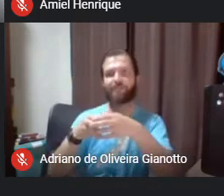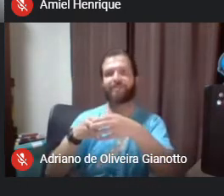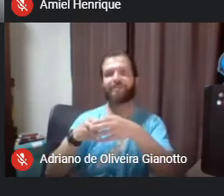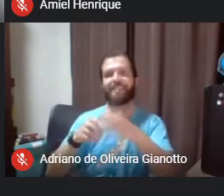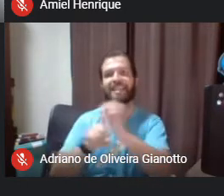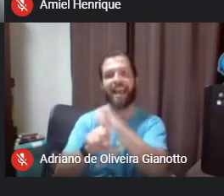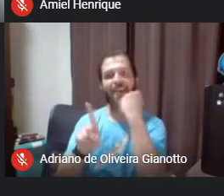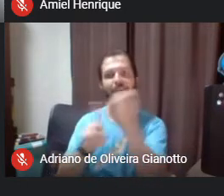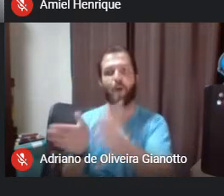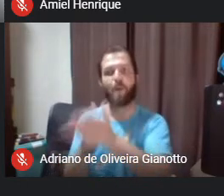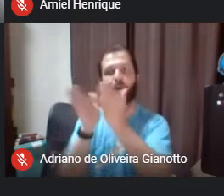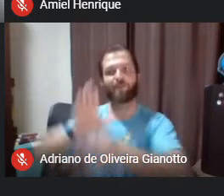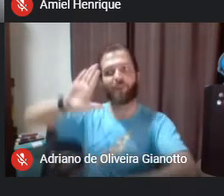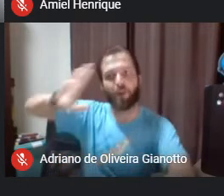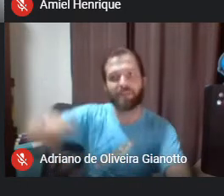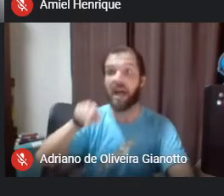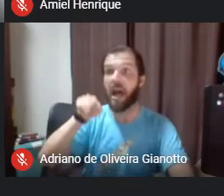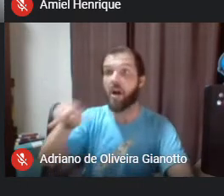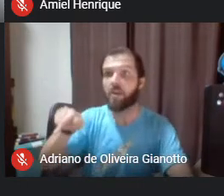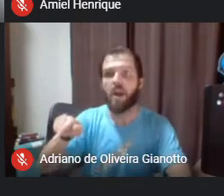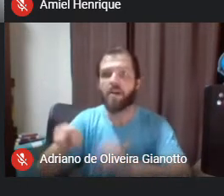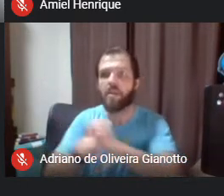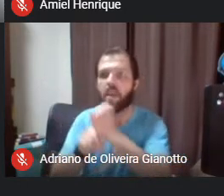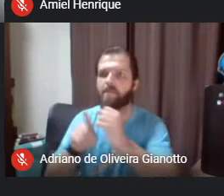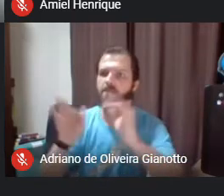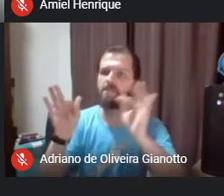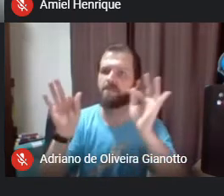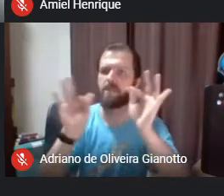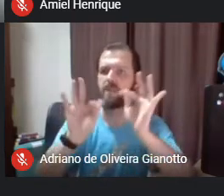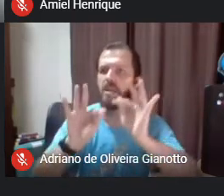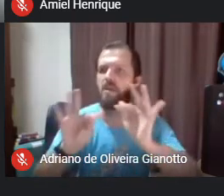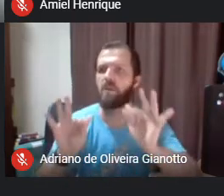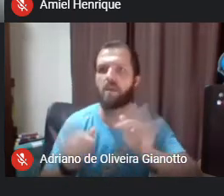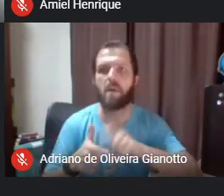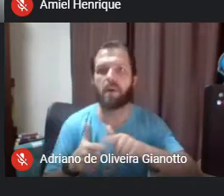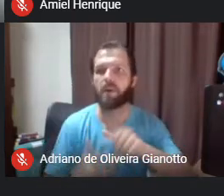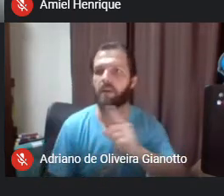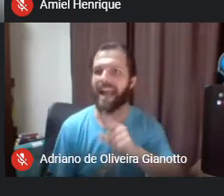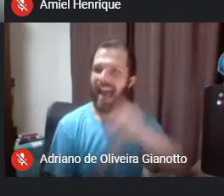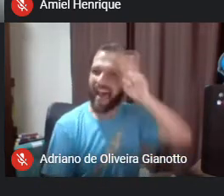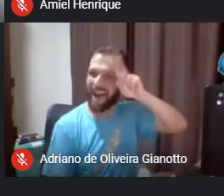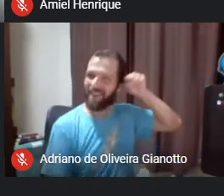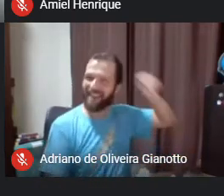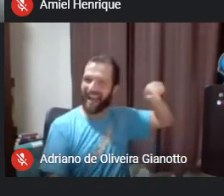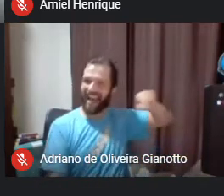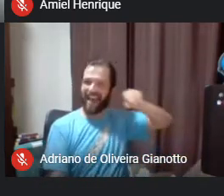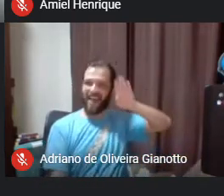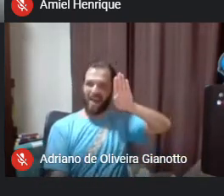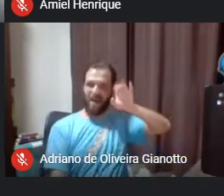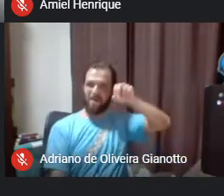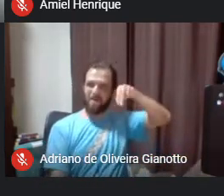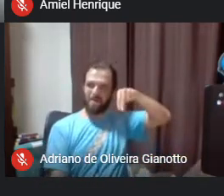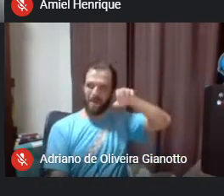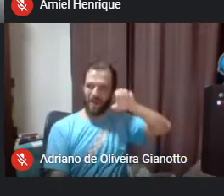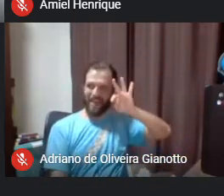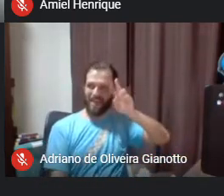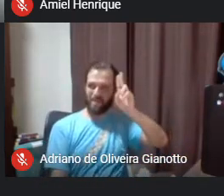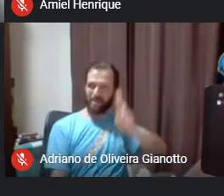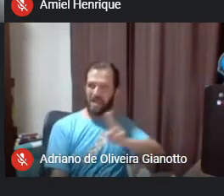DLP pensou lá atrás, quando houve uma educação só para rico, e falou, não, aqui nós vamos fazer diferente. Lá na Espanha era só